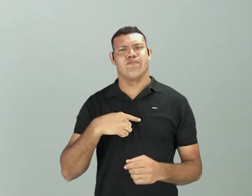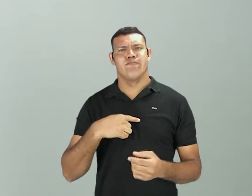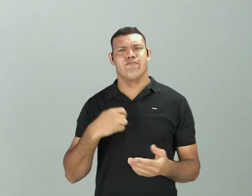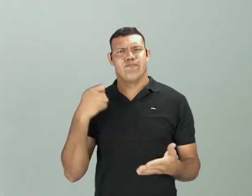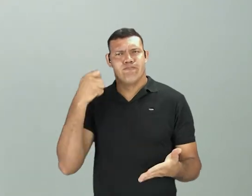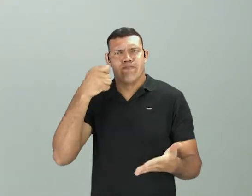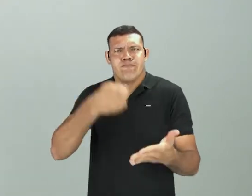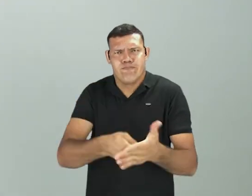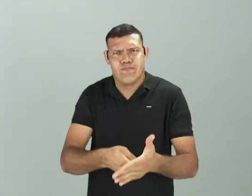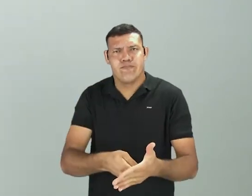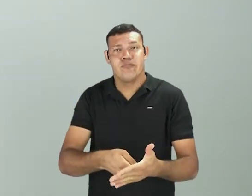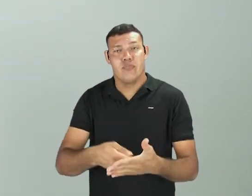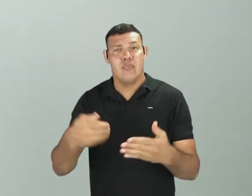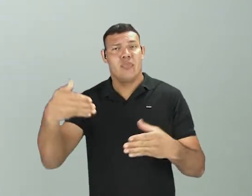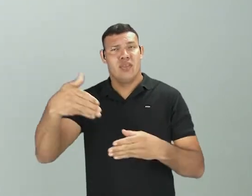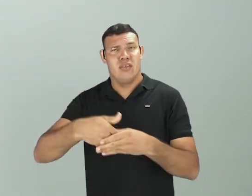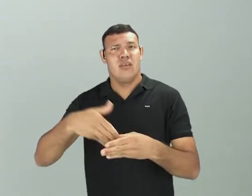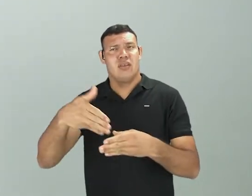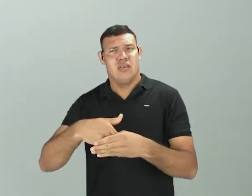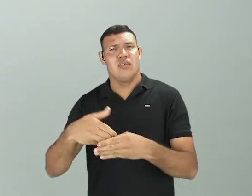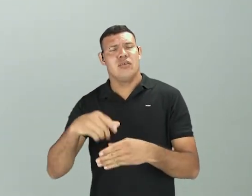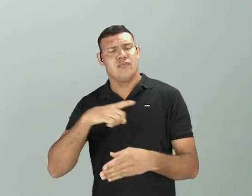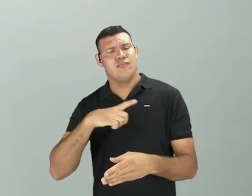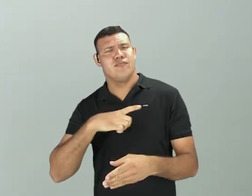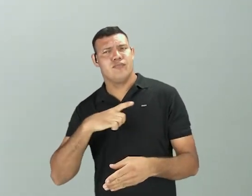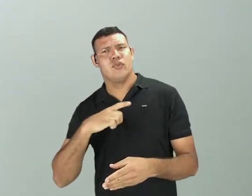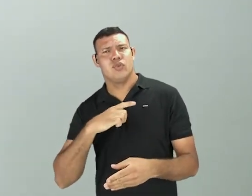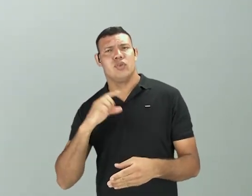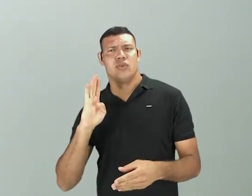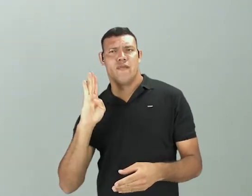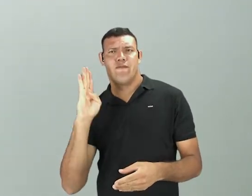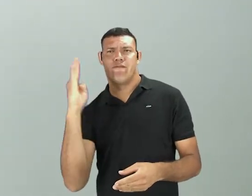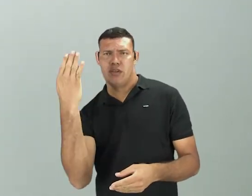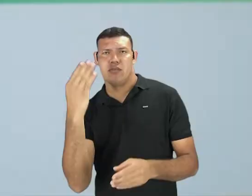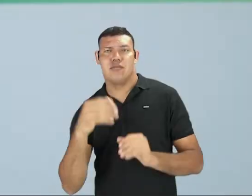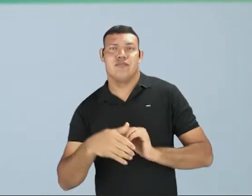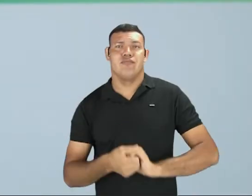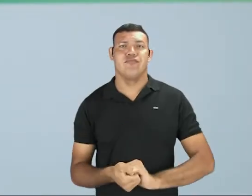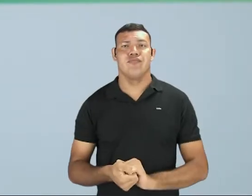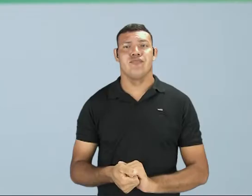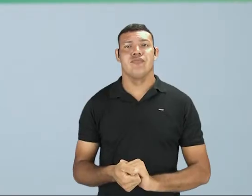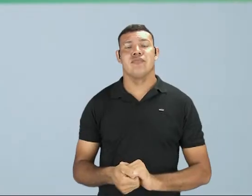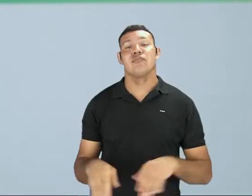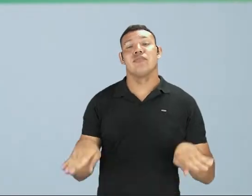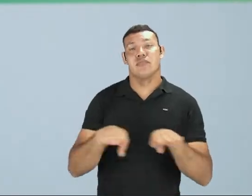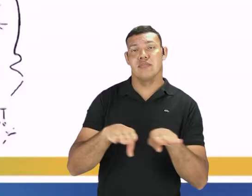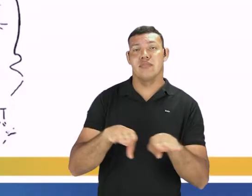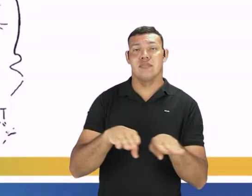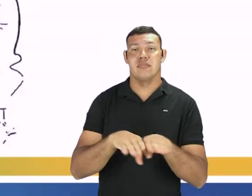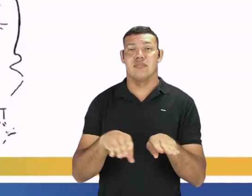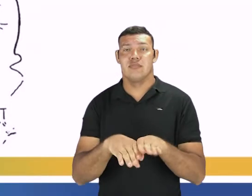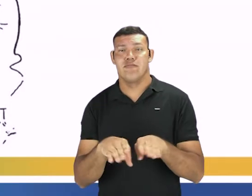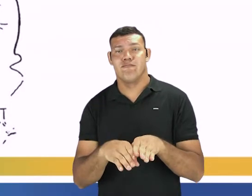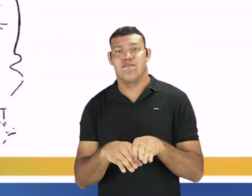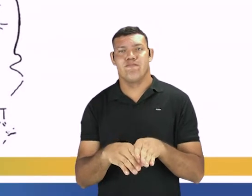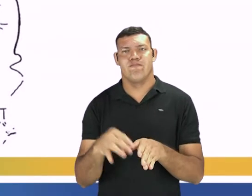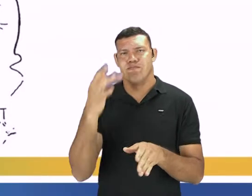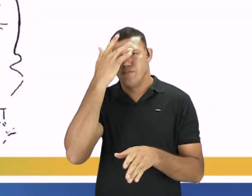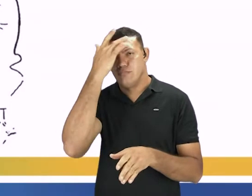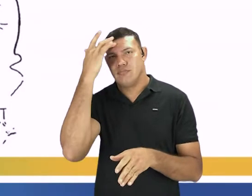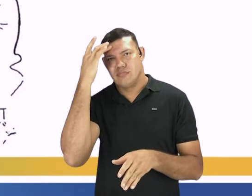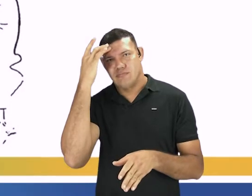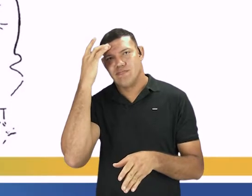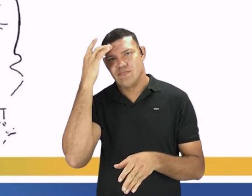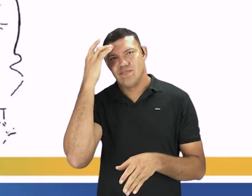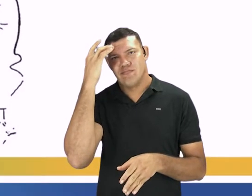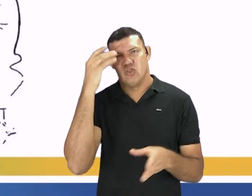aí, como eu disse para vocês, a gente vai ter as fraudes eleitorais, né? A gente vai ter, então, também eleitores fantasmas. Essa charge